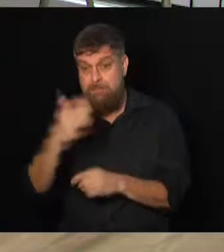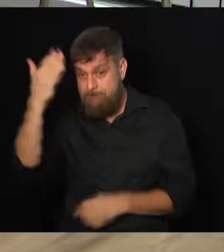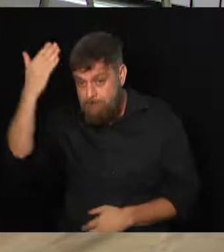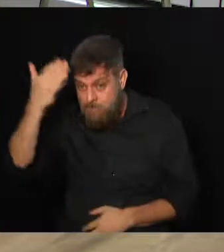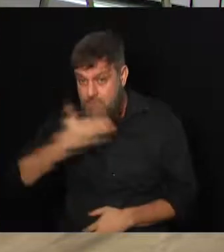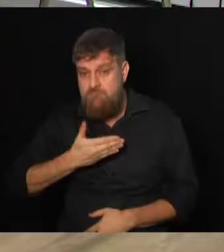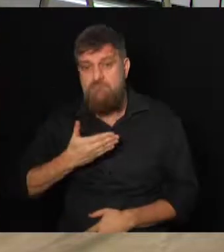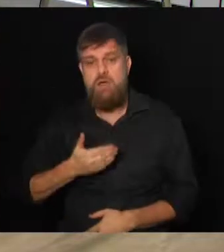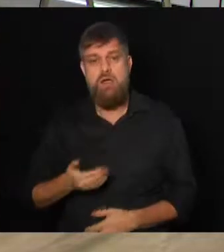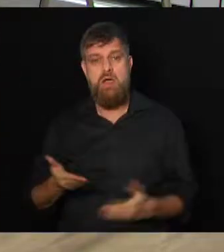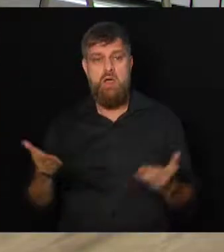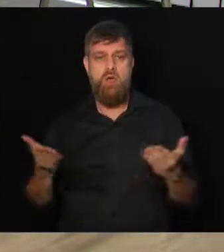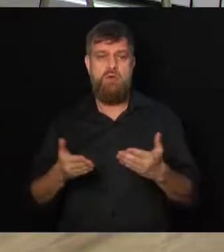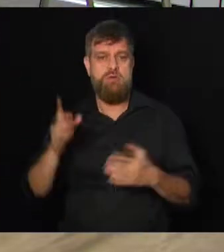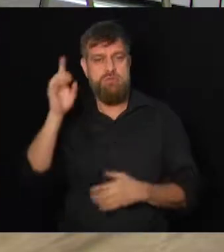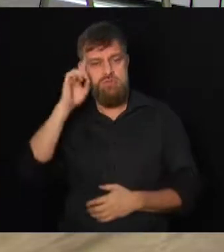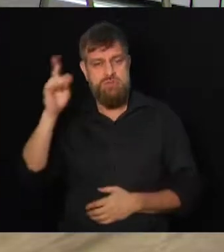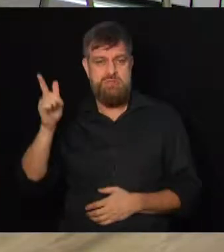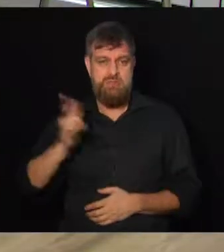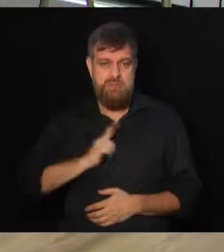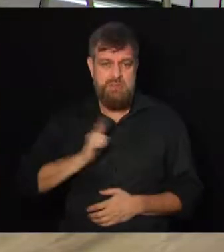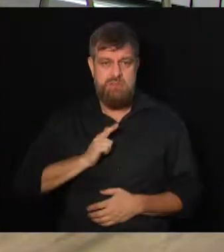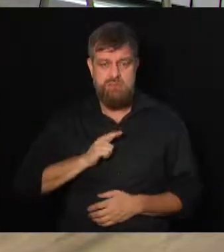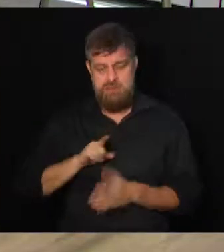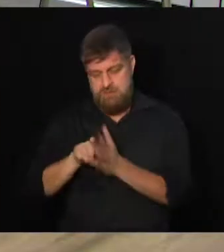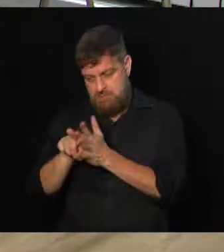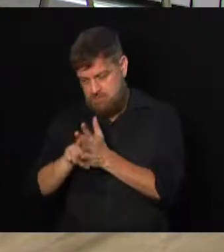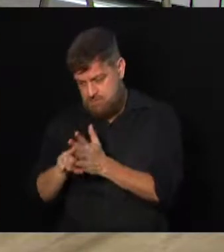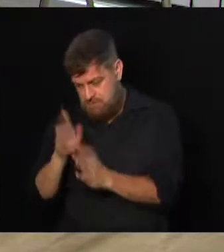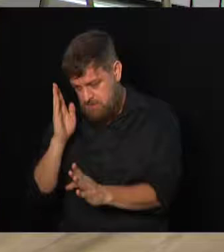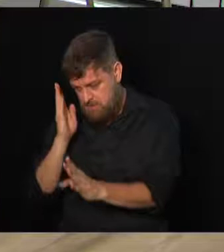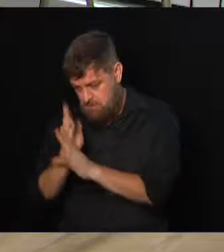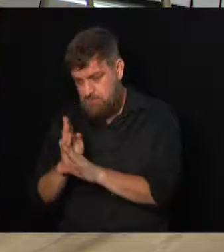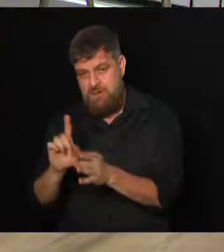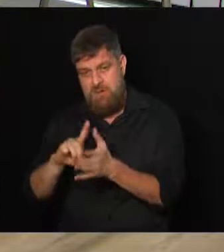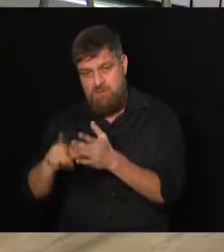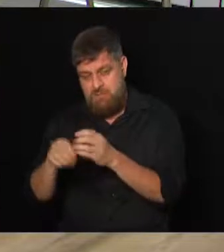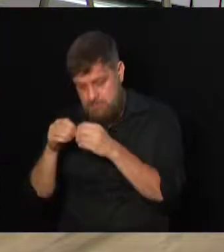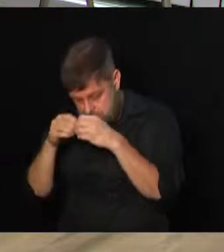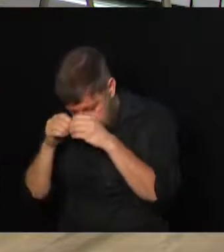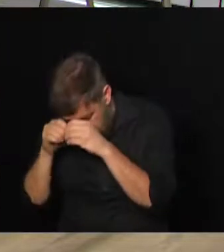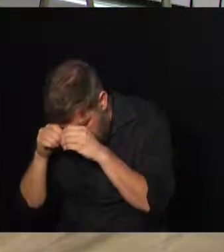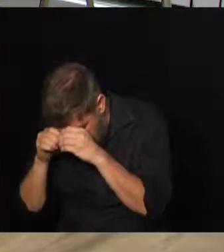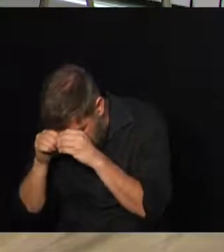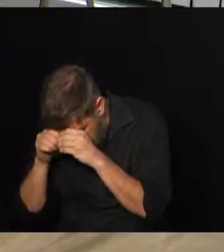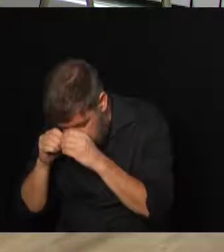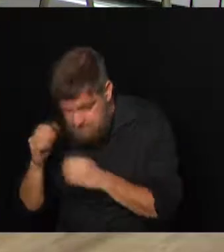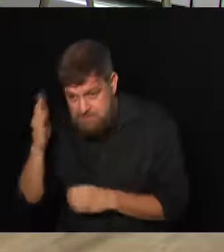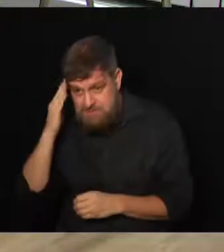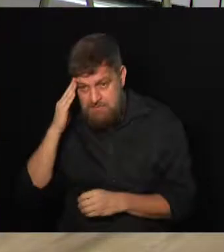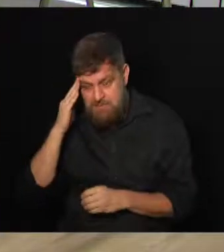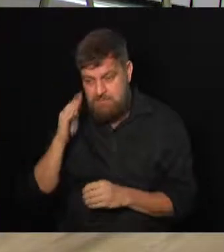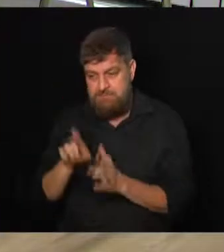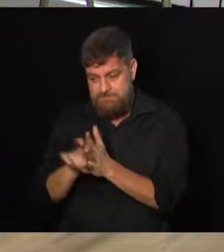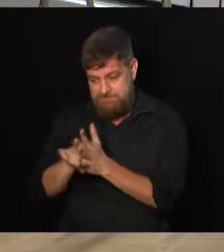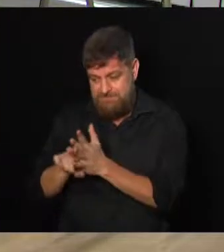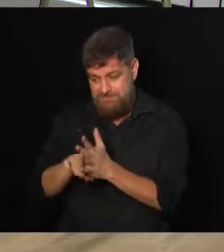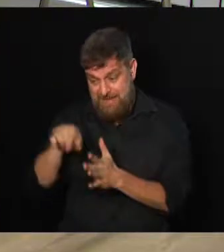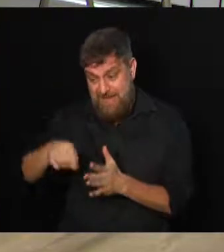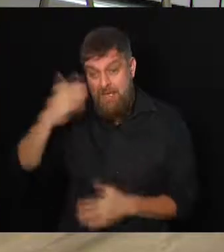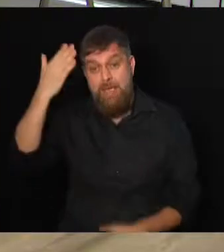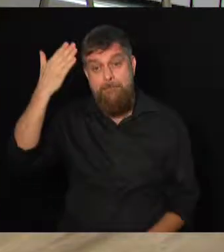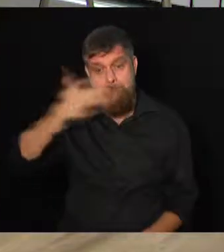dia é óbvio, existe diagnóstico clínico, existe diagnóstico cirúrgico, existe diagnóstico histopatológico. O histopatológico é o